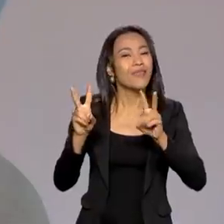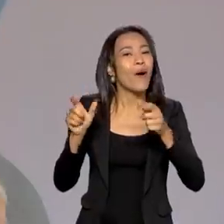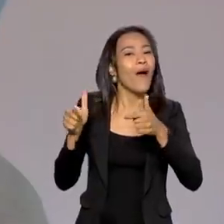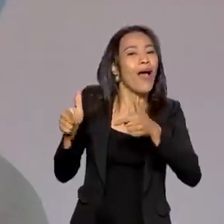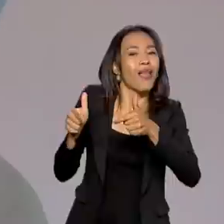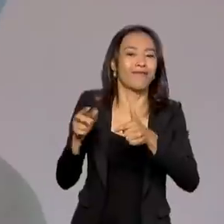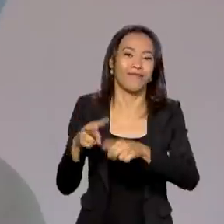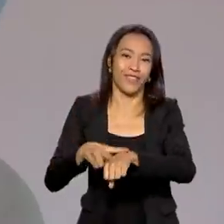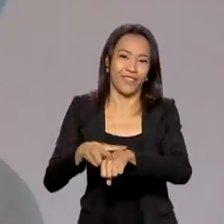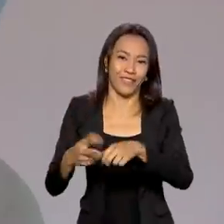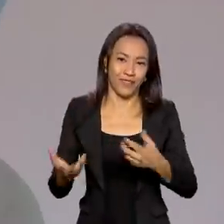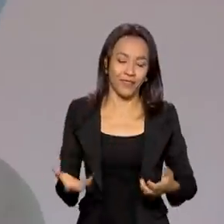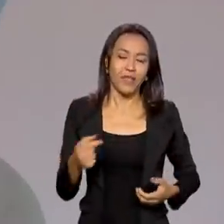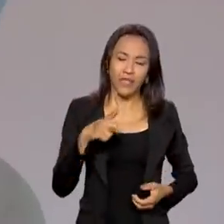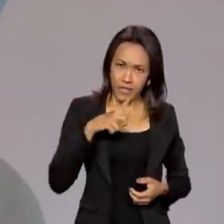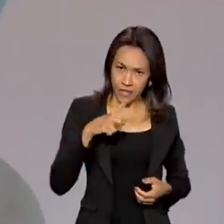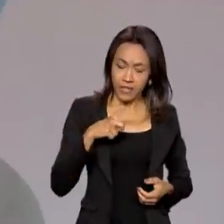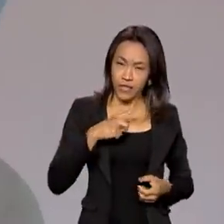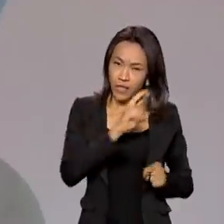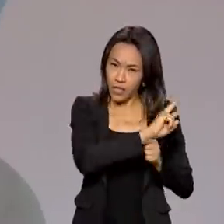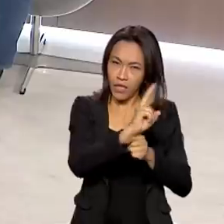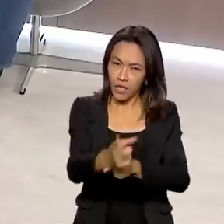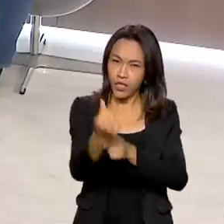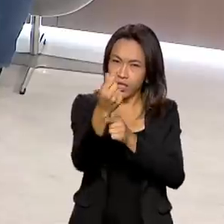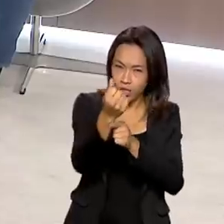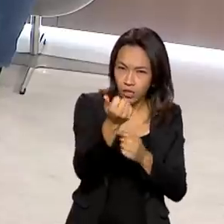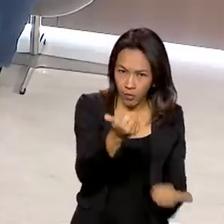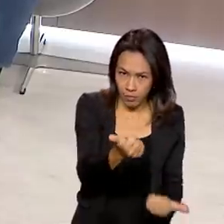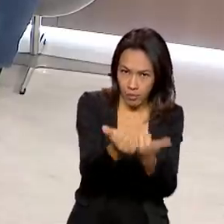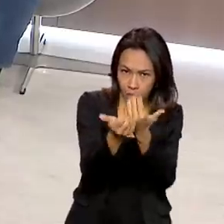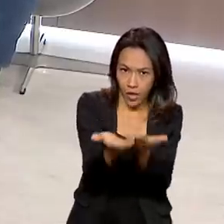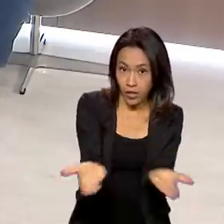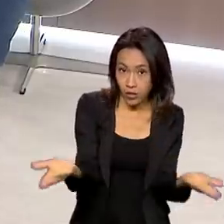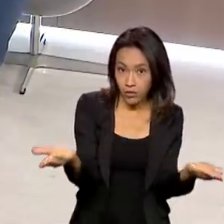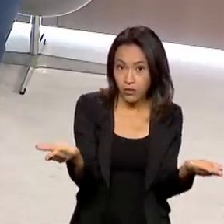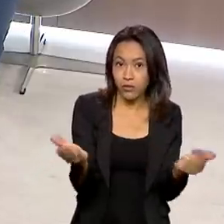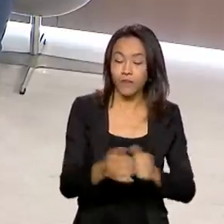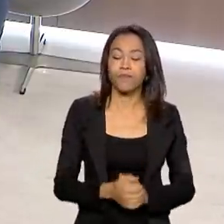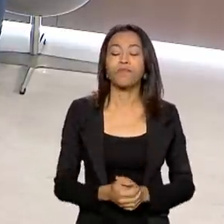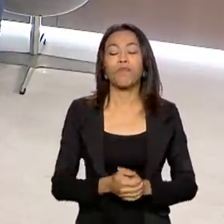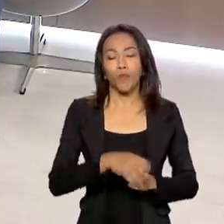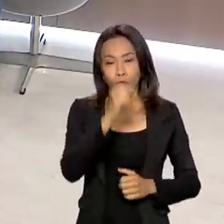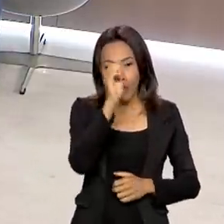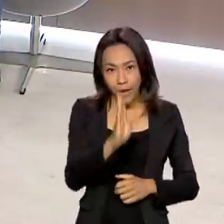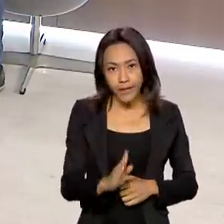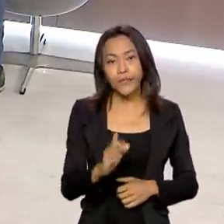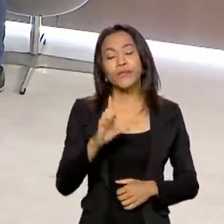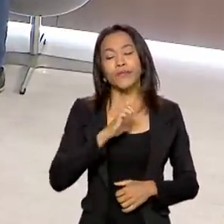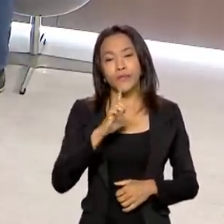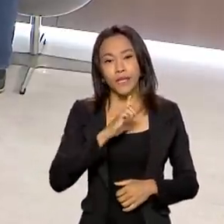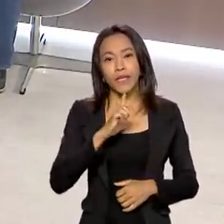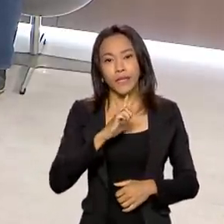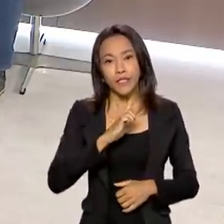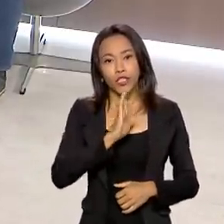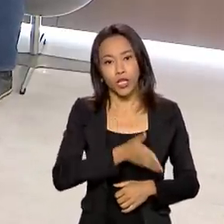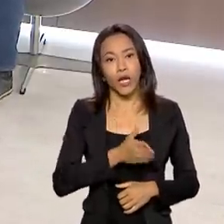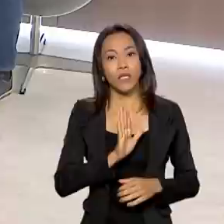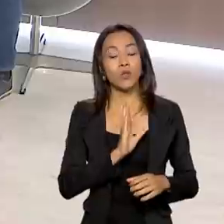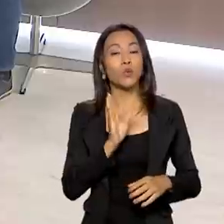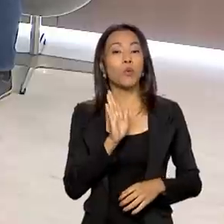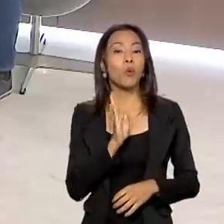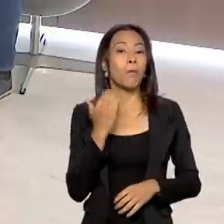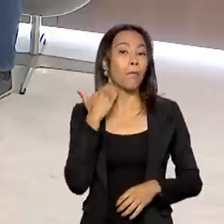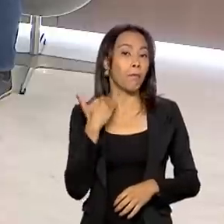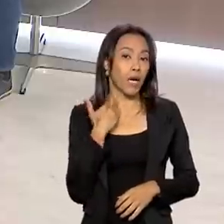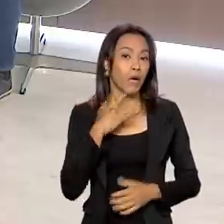Existe a previsão de linhas de financiamento para essas pessoas? O Brasil tem uma linha de financiamento já dos bancos oficiais e agora